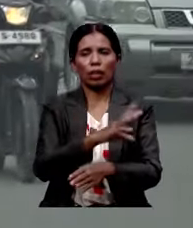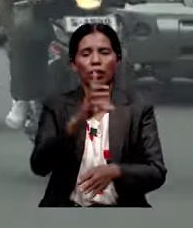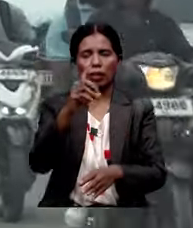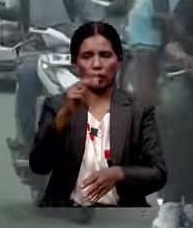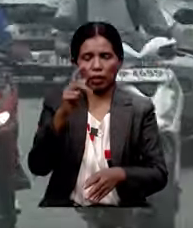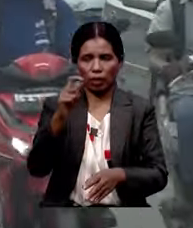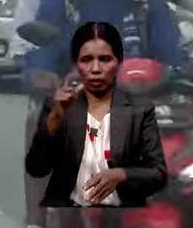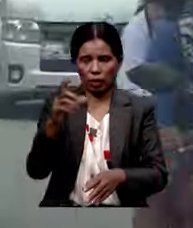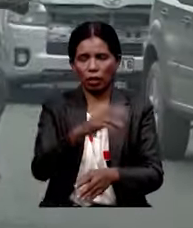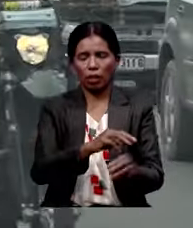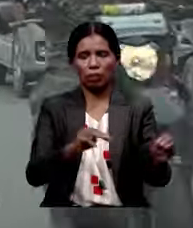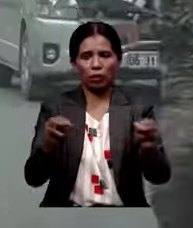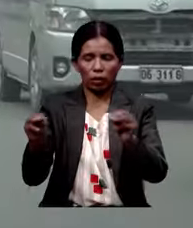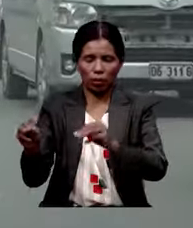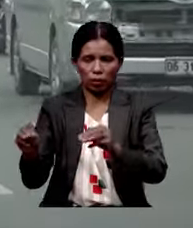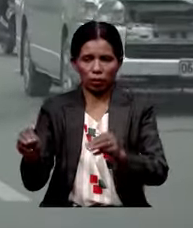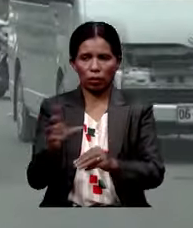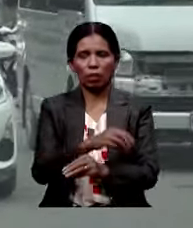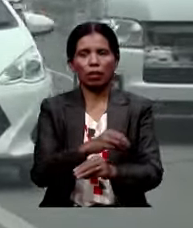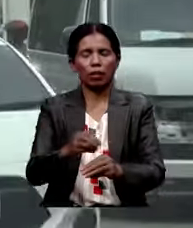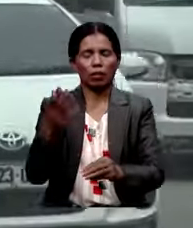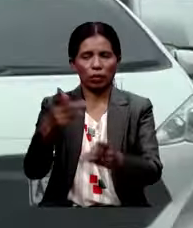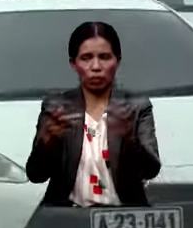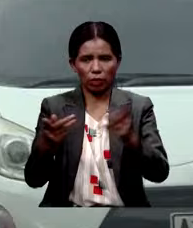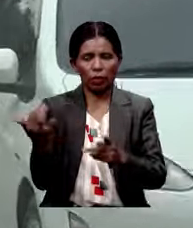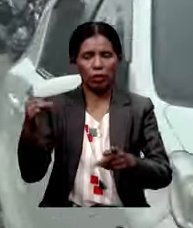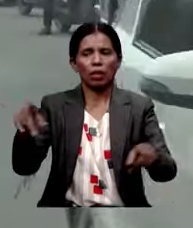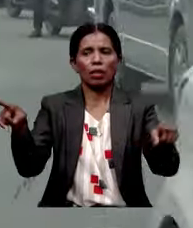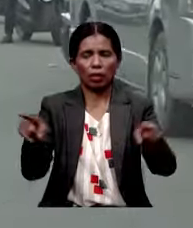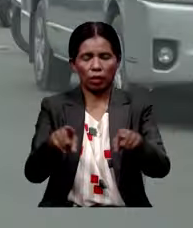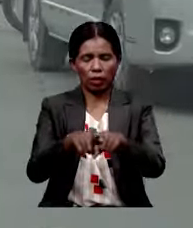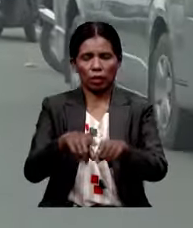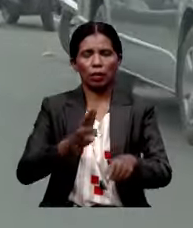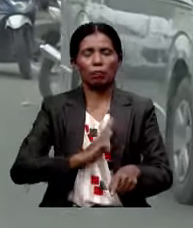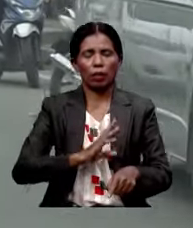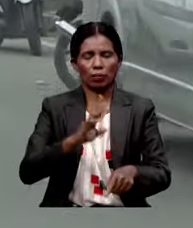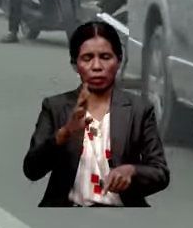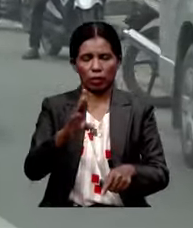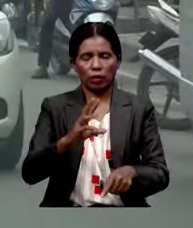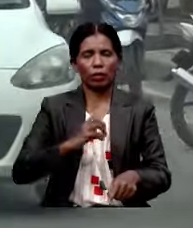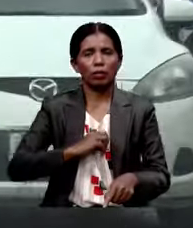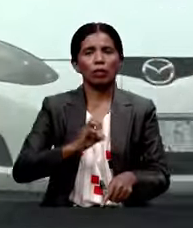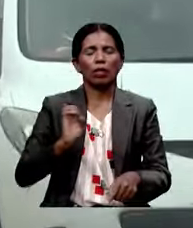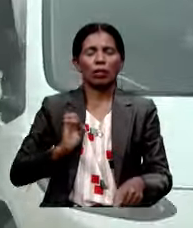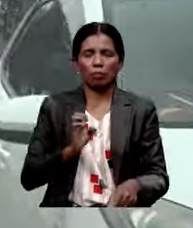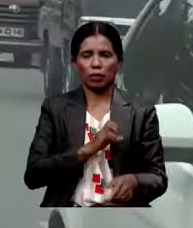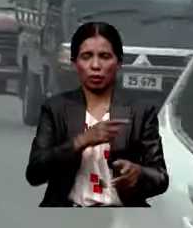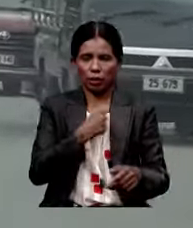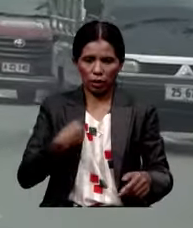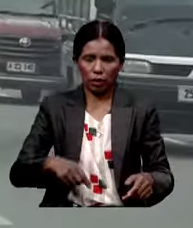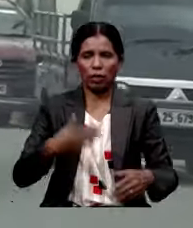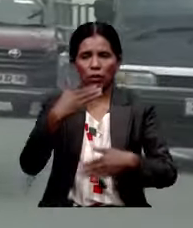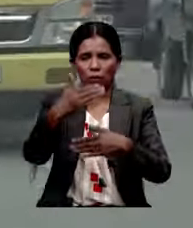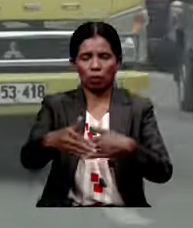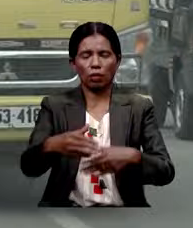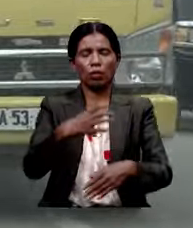decide halo mudança, monta sinais de trânsito e a área Sira Hanesan, Bebora, Formosa, Embaixada Sina Nioin, Palácio